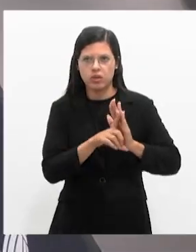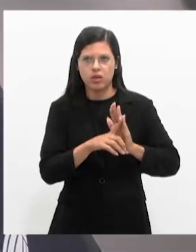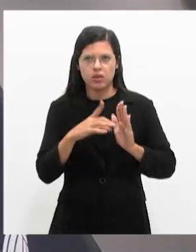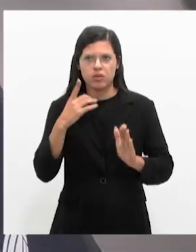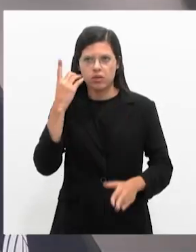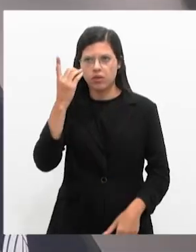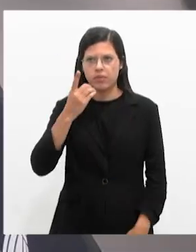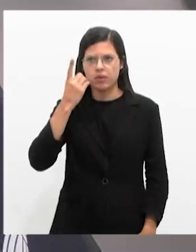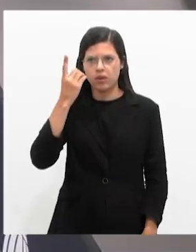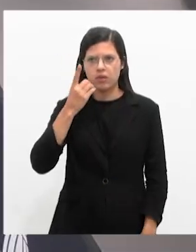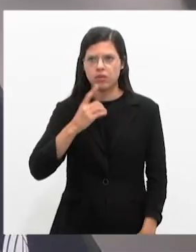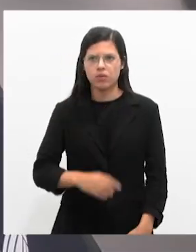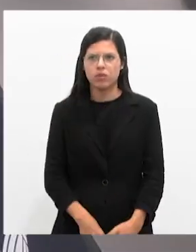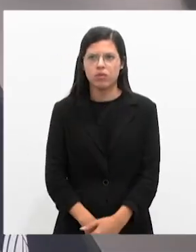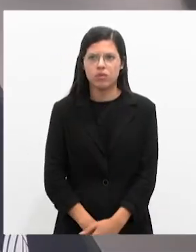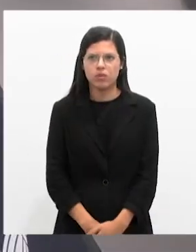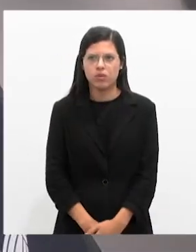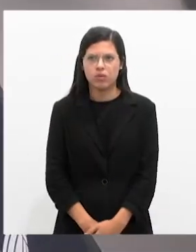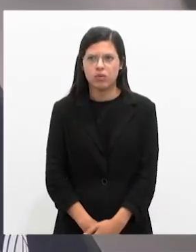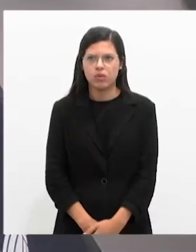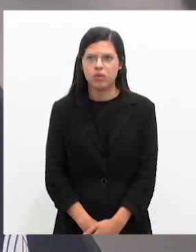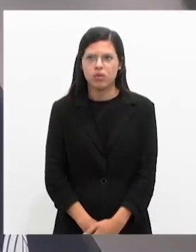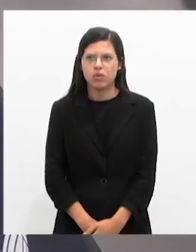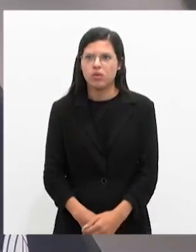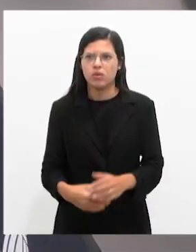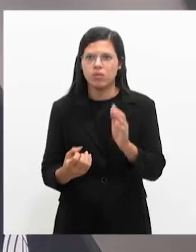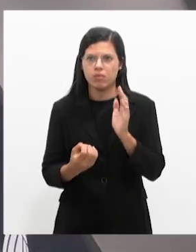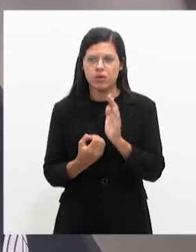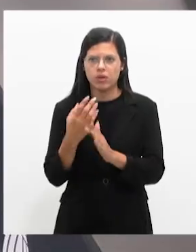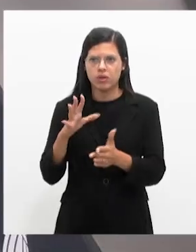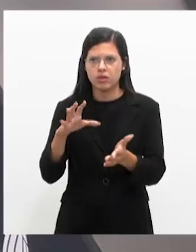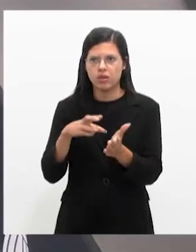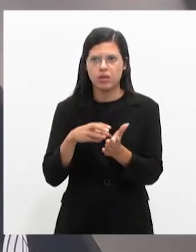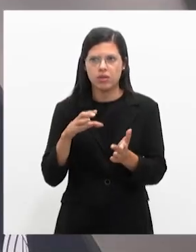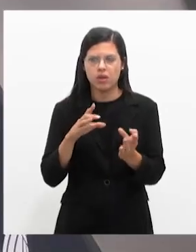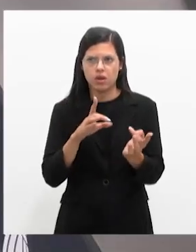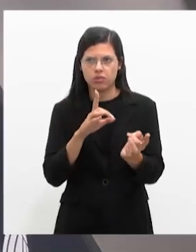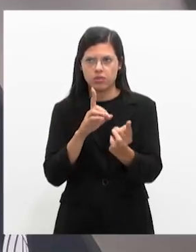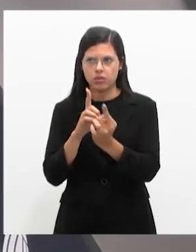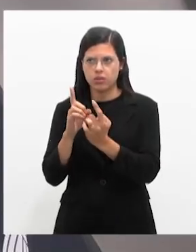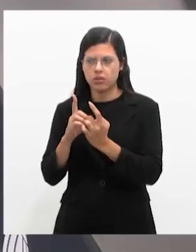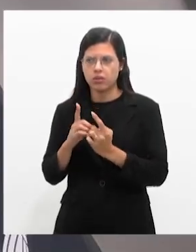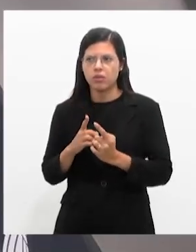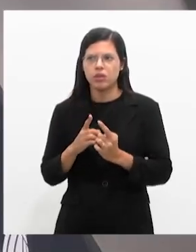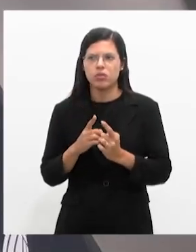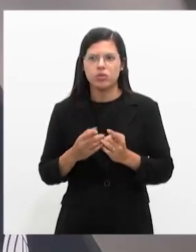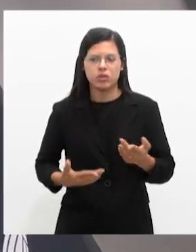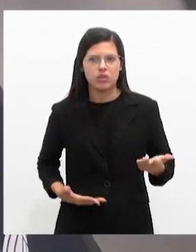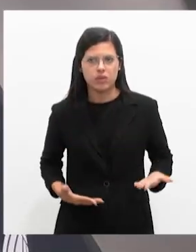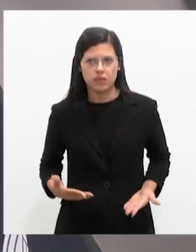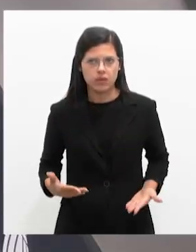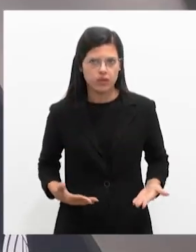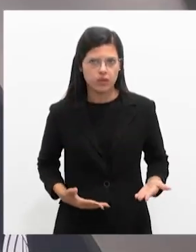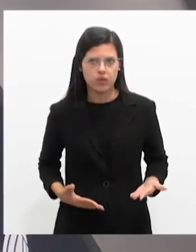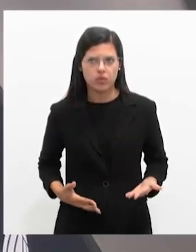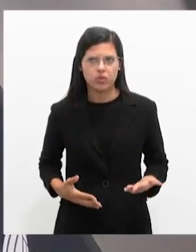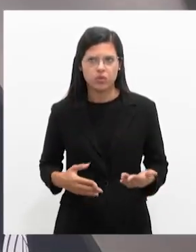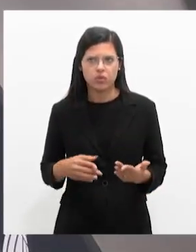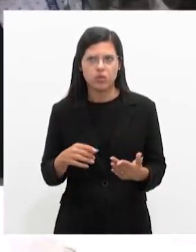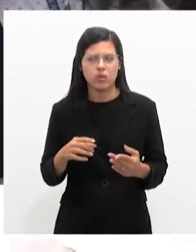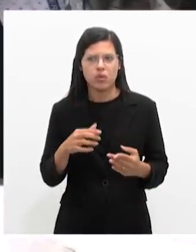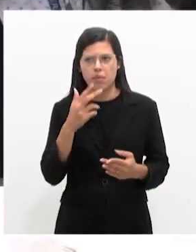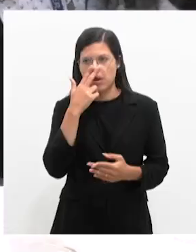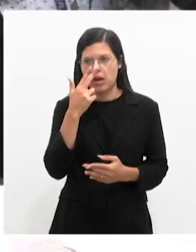deputado, para criar essa central de atendimento para serviço de localização e abordagem social, é praticamente um canal de